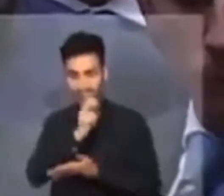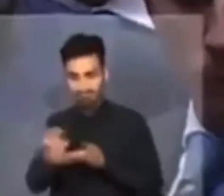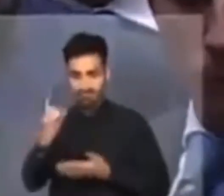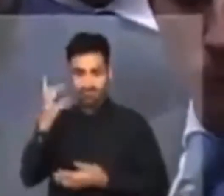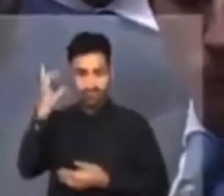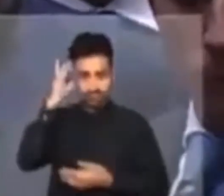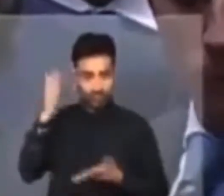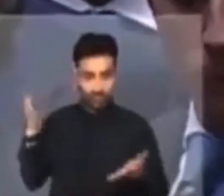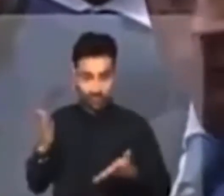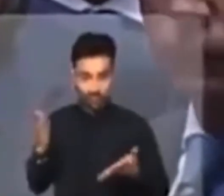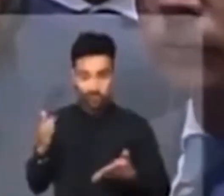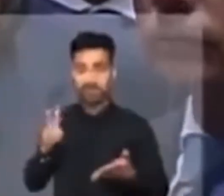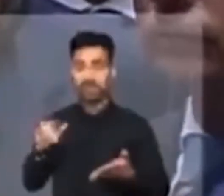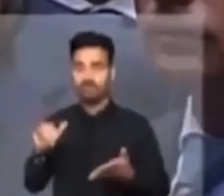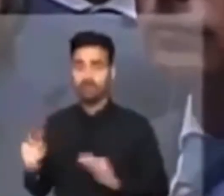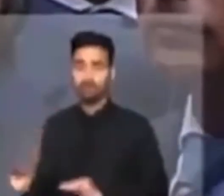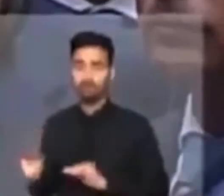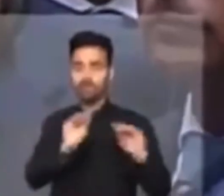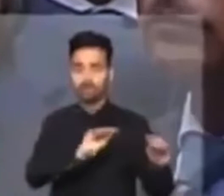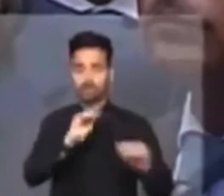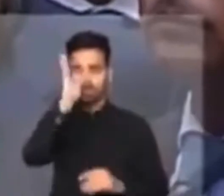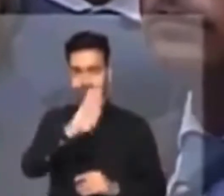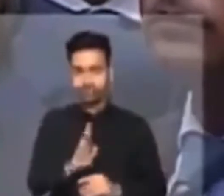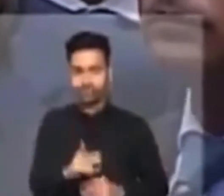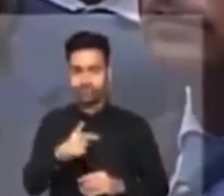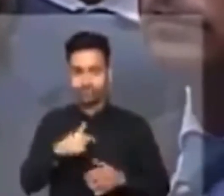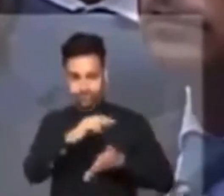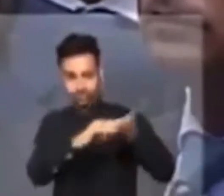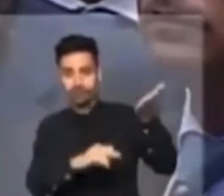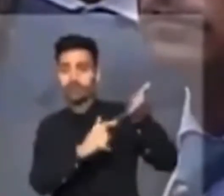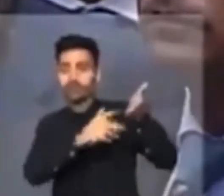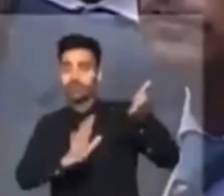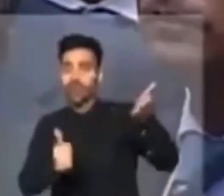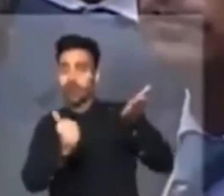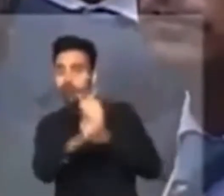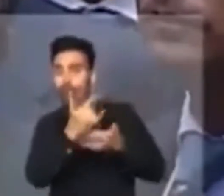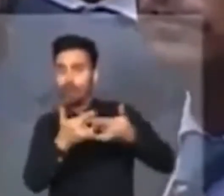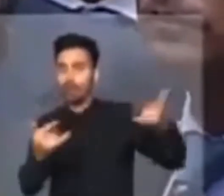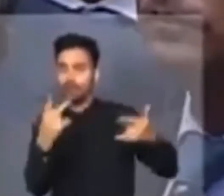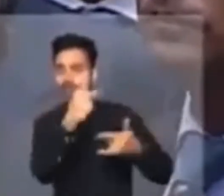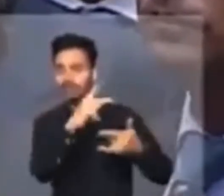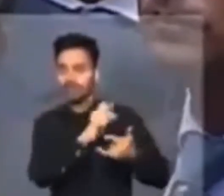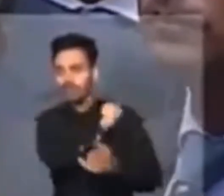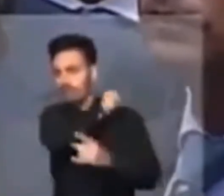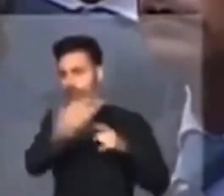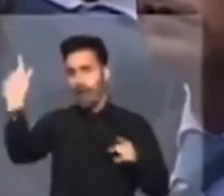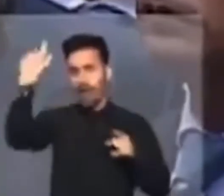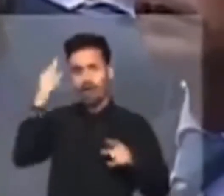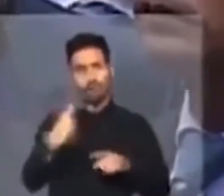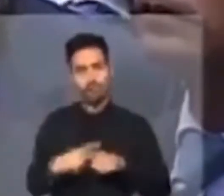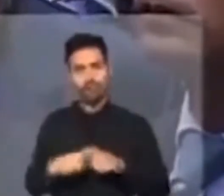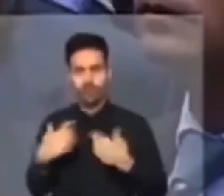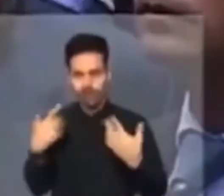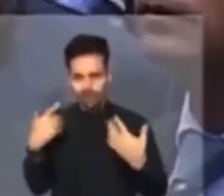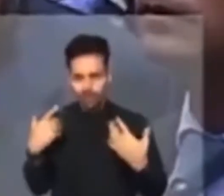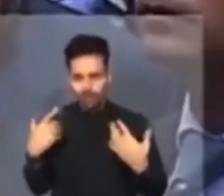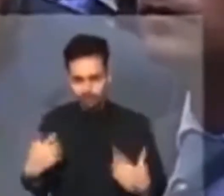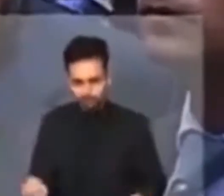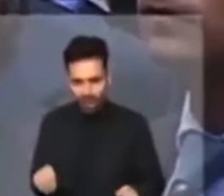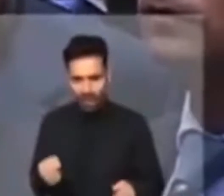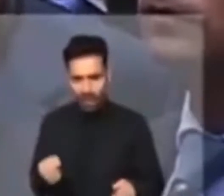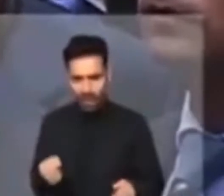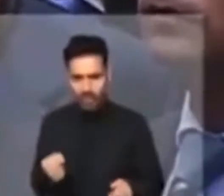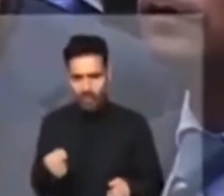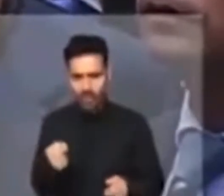hoje, ele vai se mudar do Brasil. Eu já comprei a passagem dele. Sem volta. Sai daqui, porque nós vamos caçar o Brasil em nome do